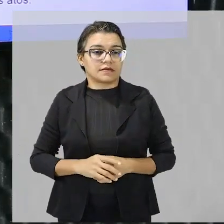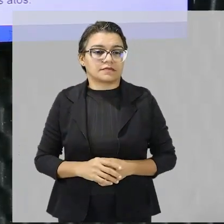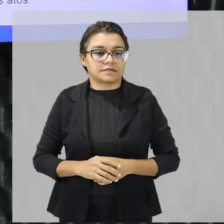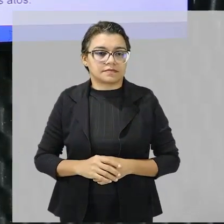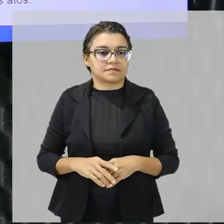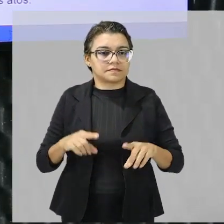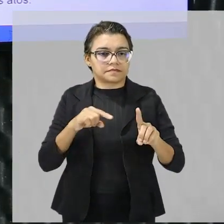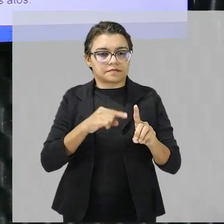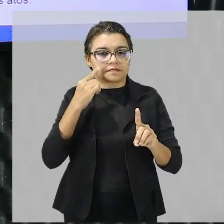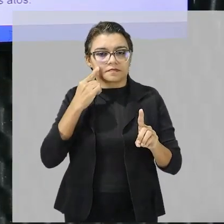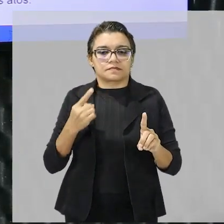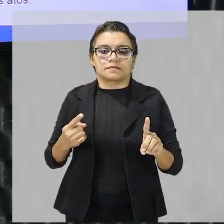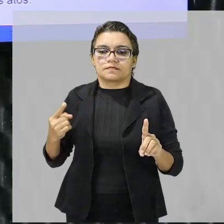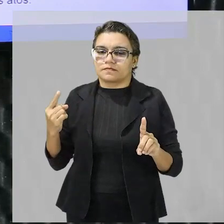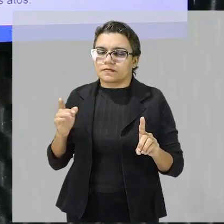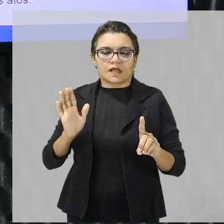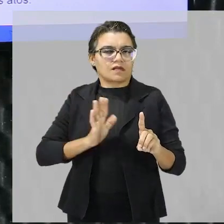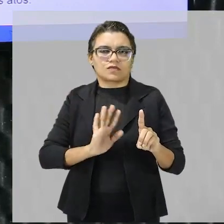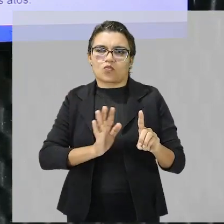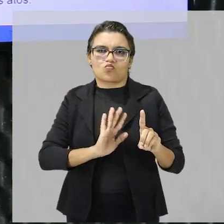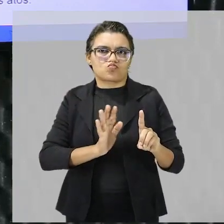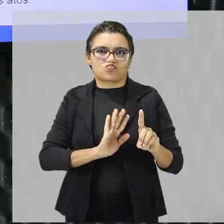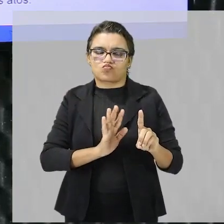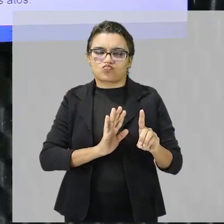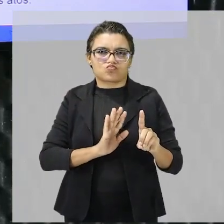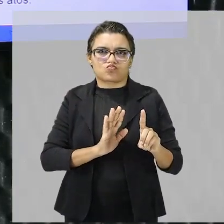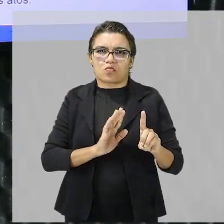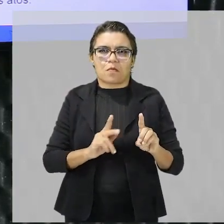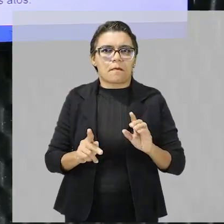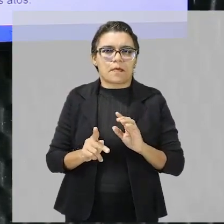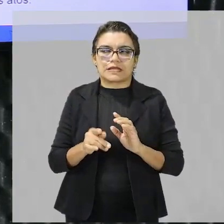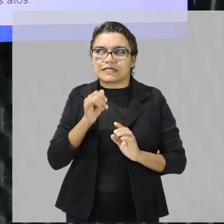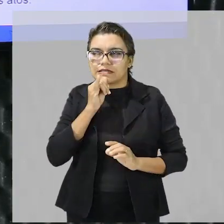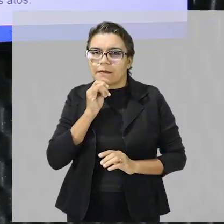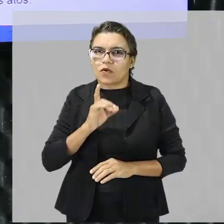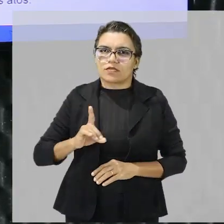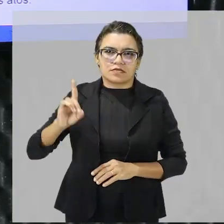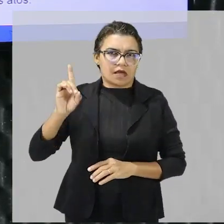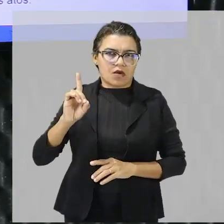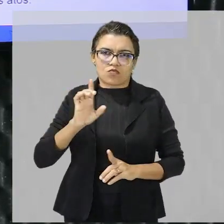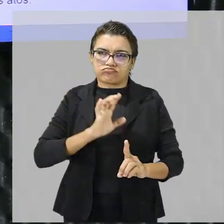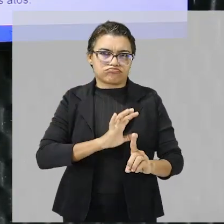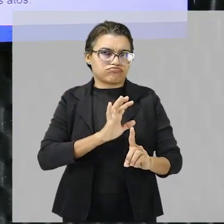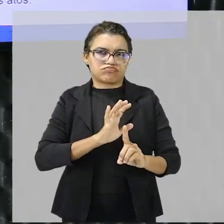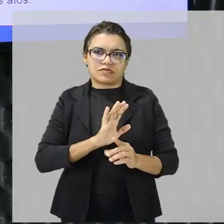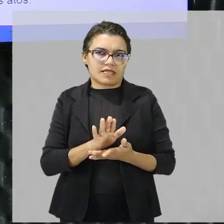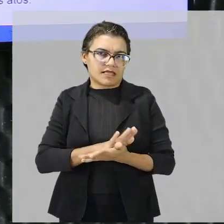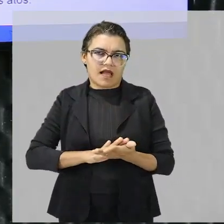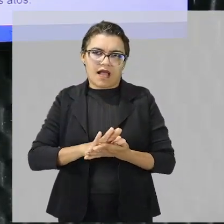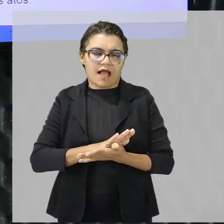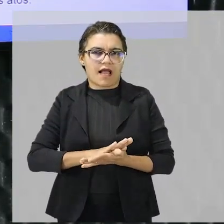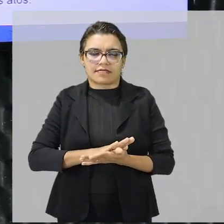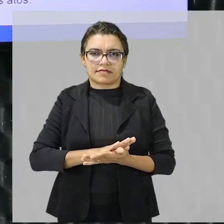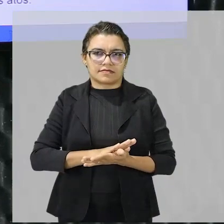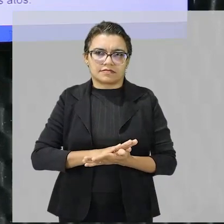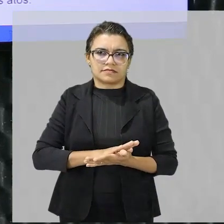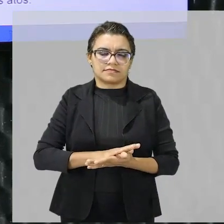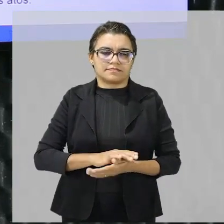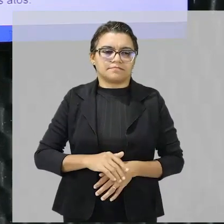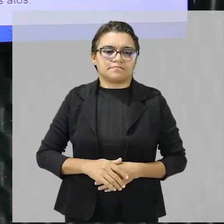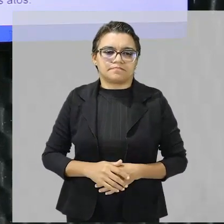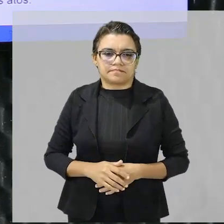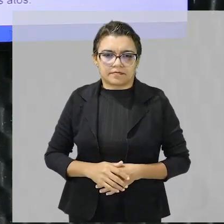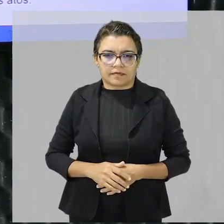natureza concebida por Deus, não há intromissão divina nesta questão existencialista.